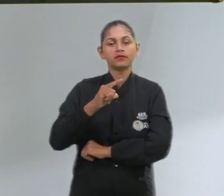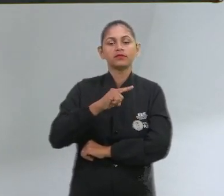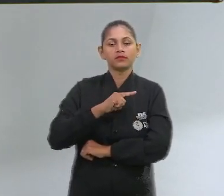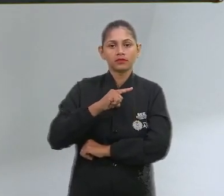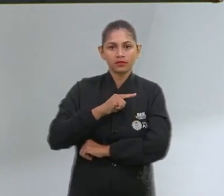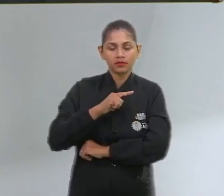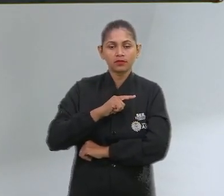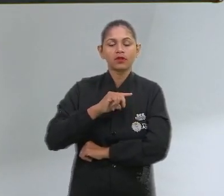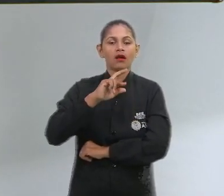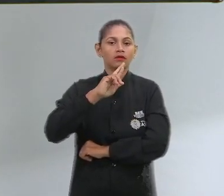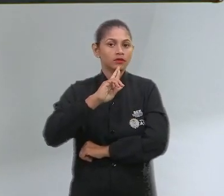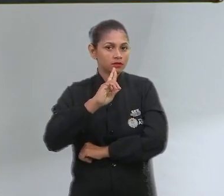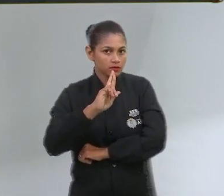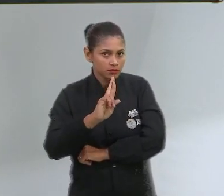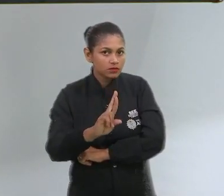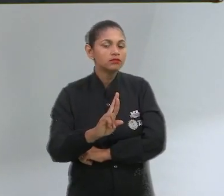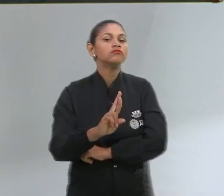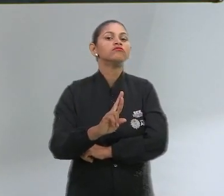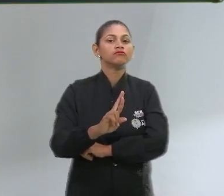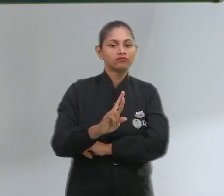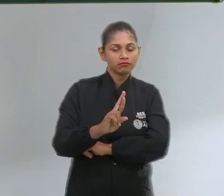então os resultados